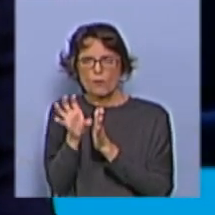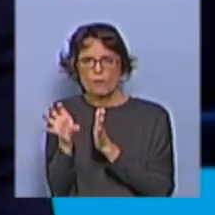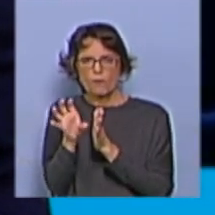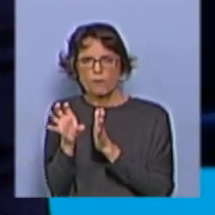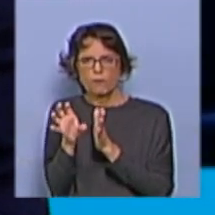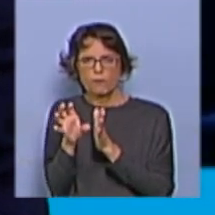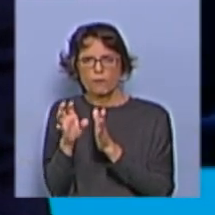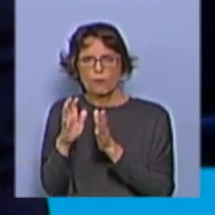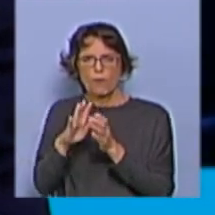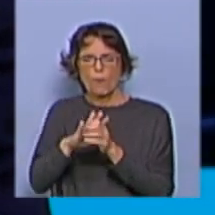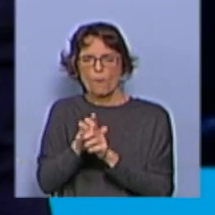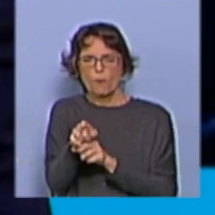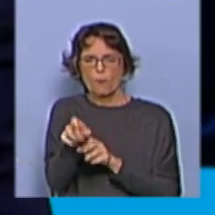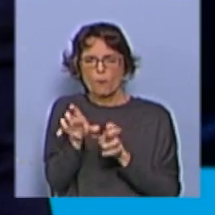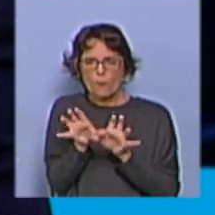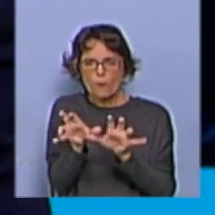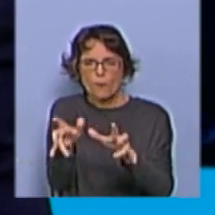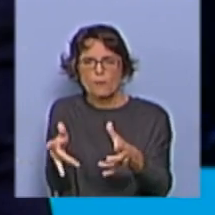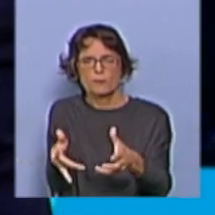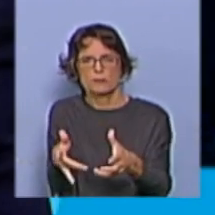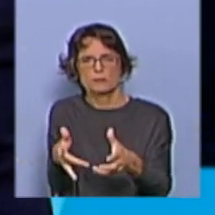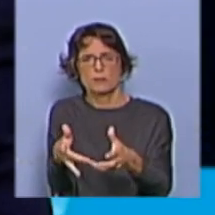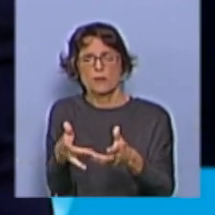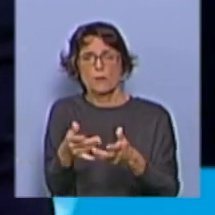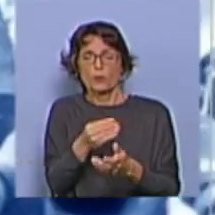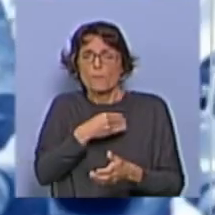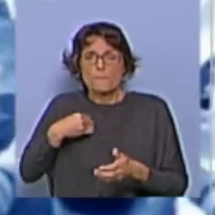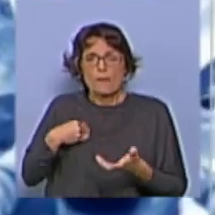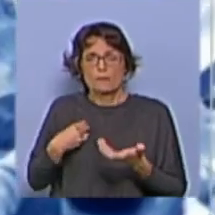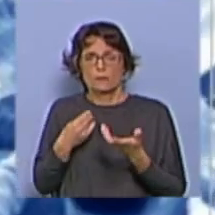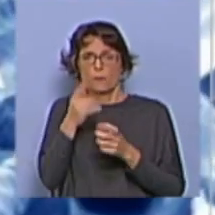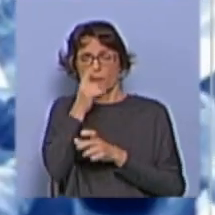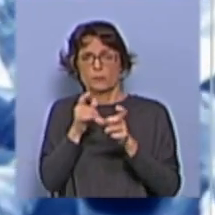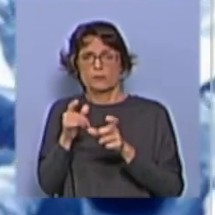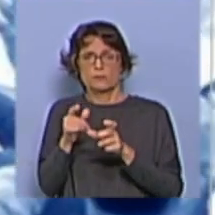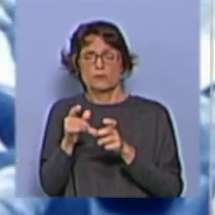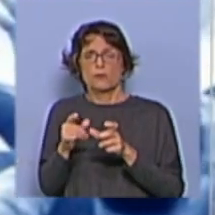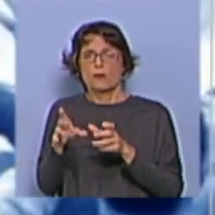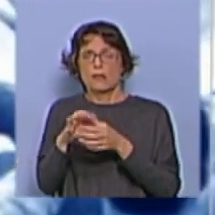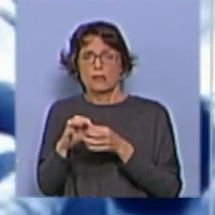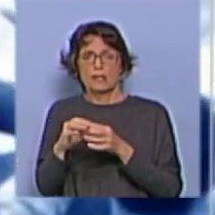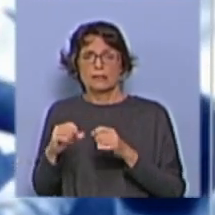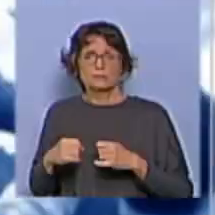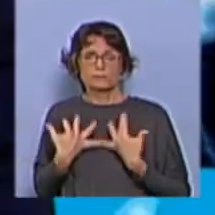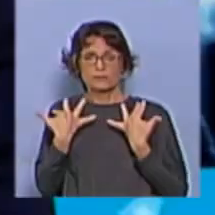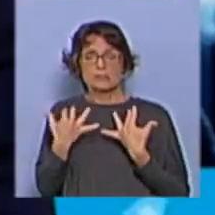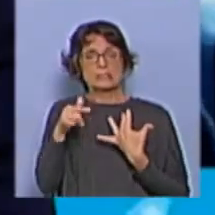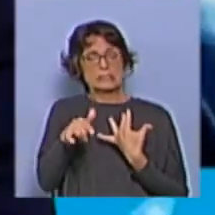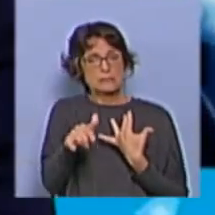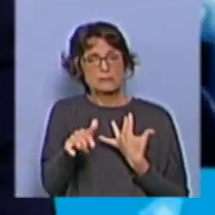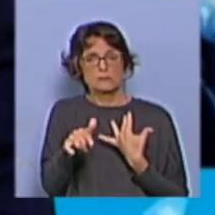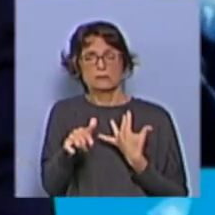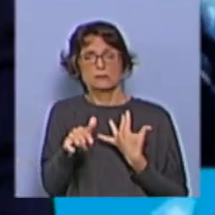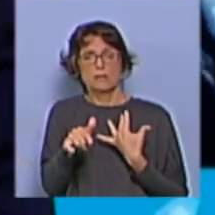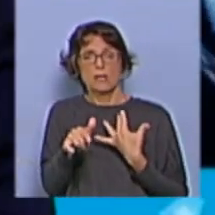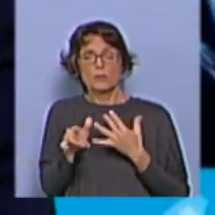Médicos, virologistas, todos eles se organizaram e, portanto, essa é a primeira nota a dar. A comunidade científica dá um